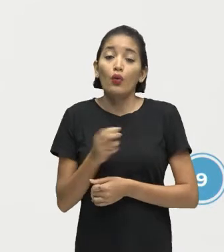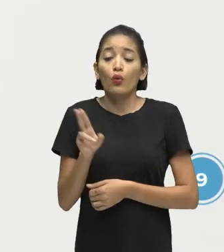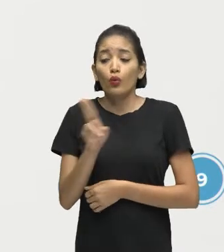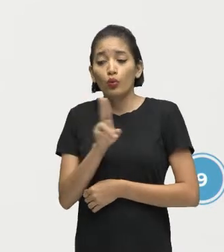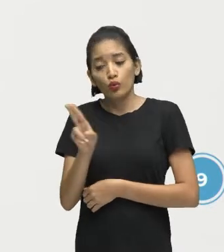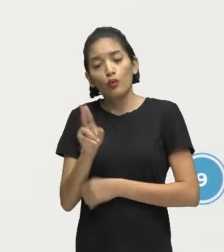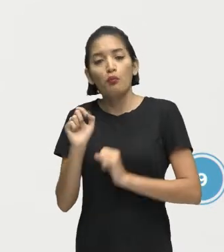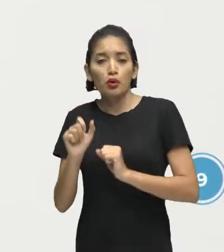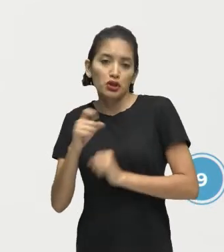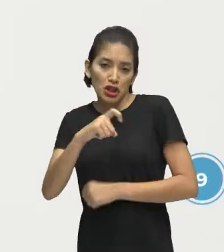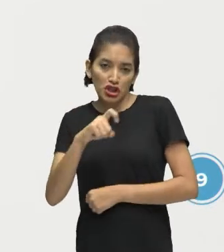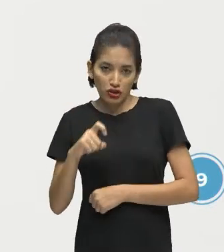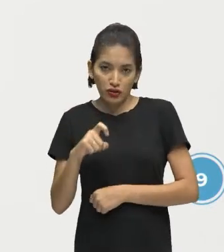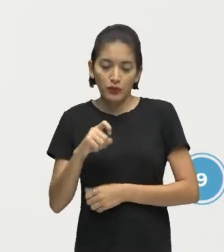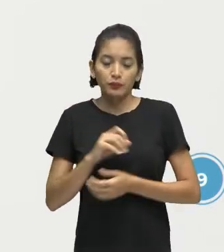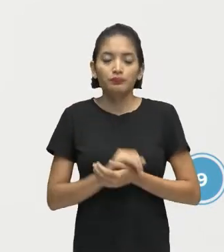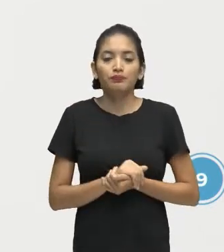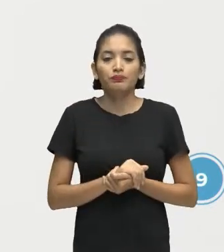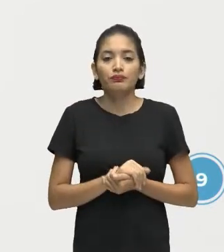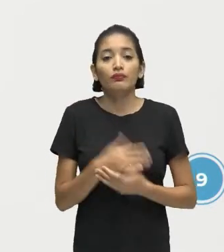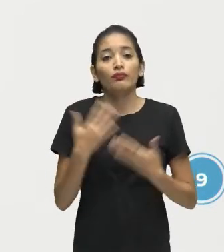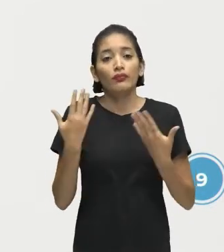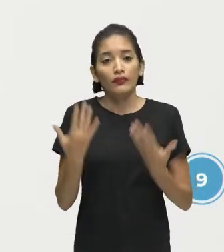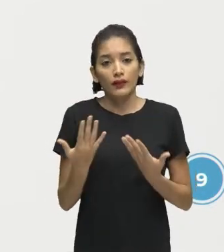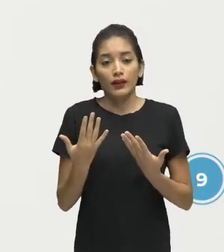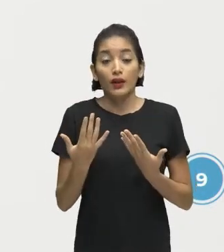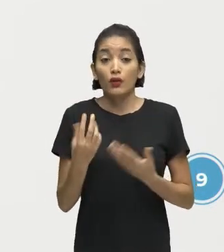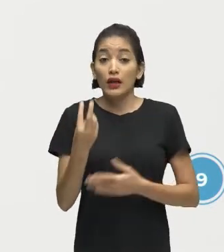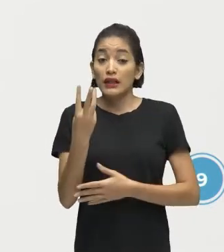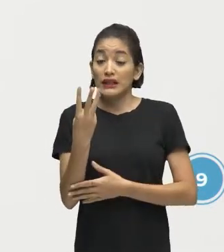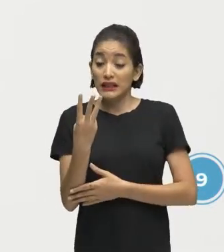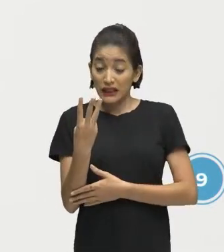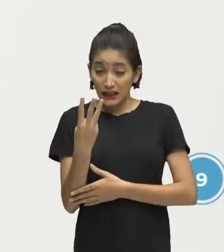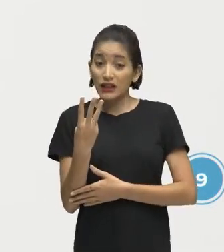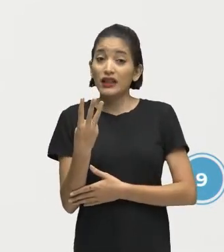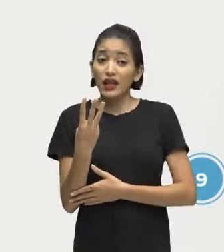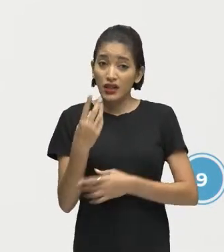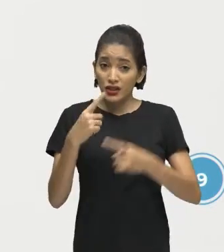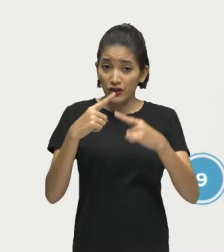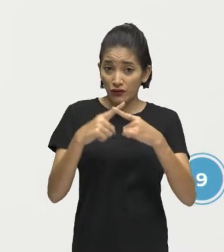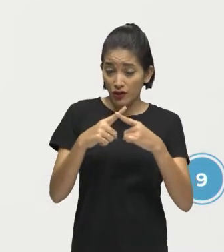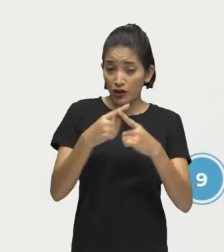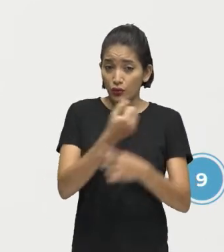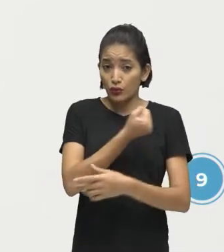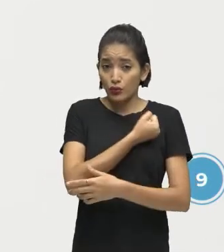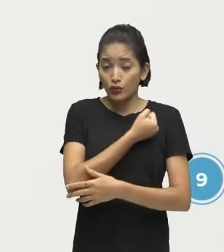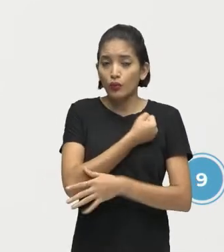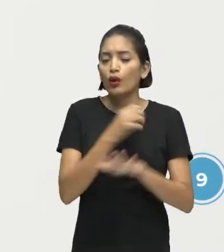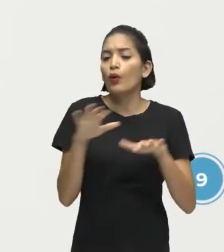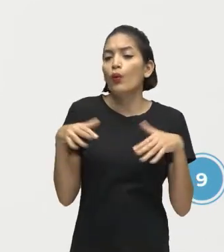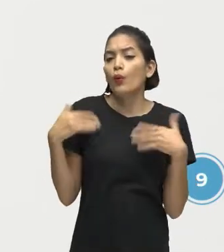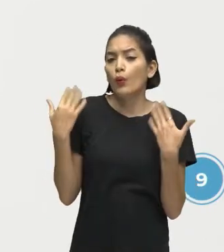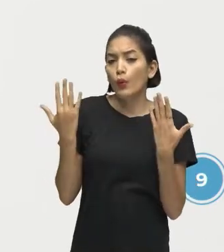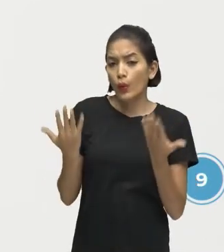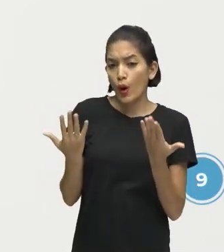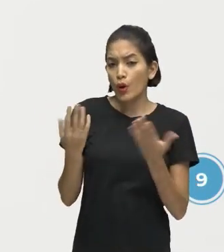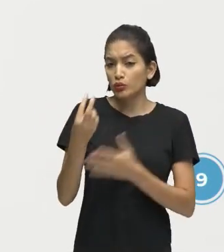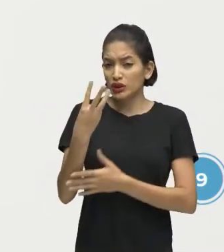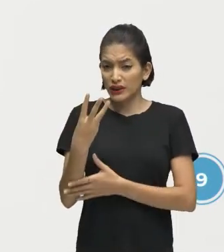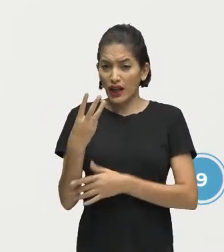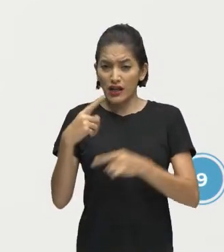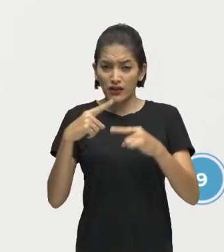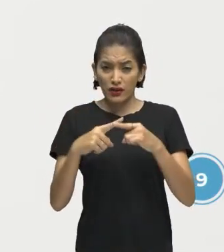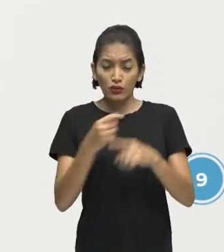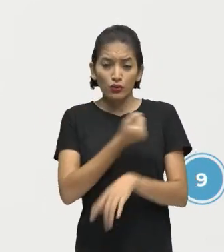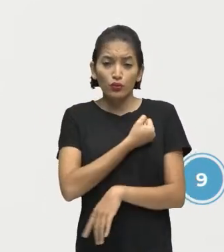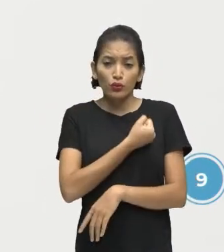que o número é x. Aí eu estou falando do triplo de um número. Então, qual vai ser o triplo de um